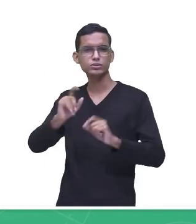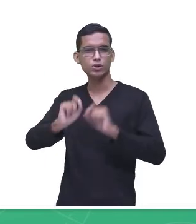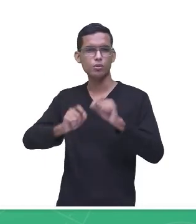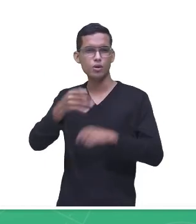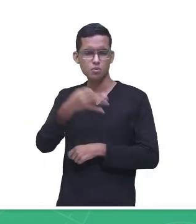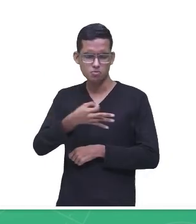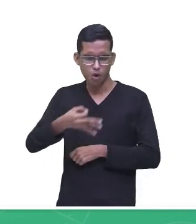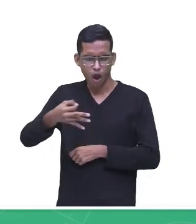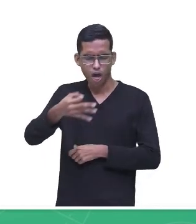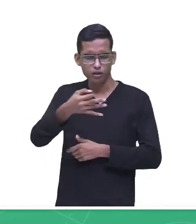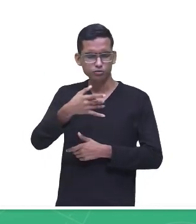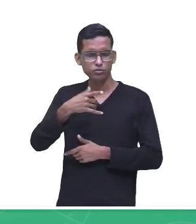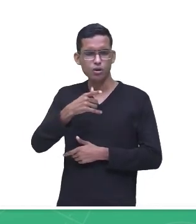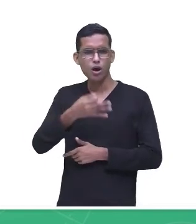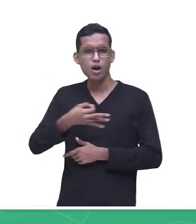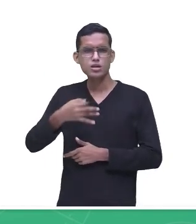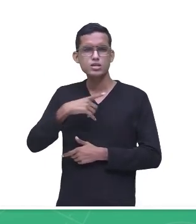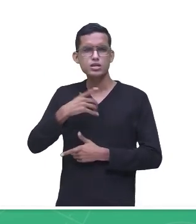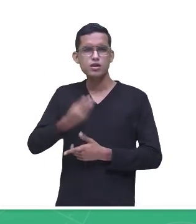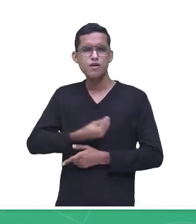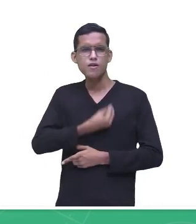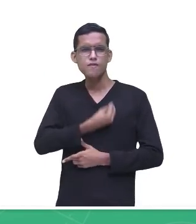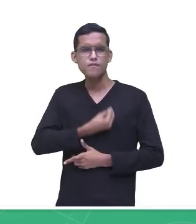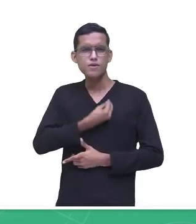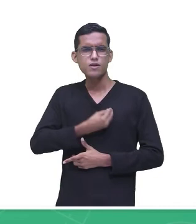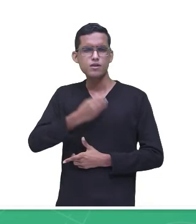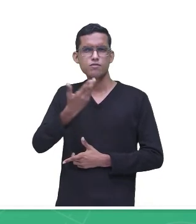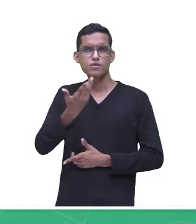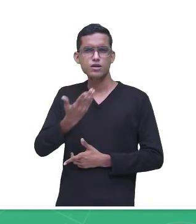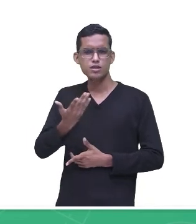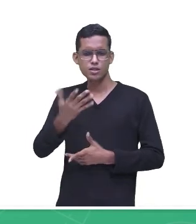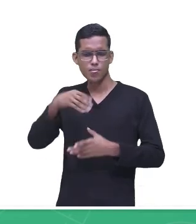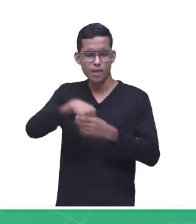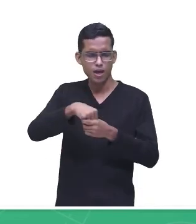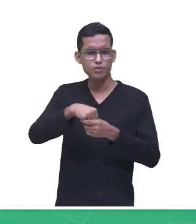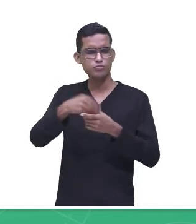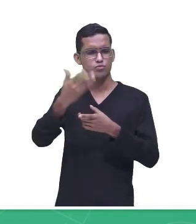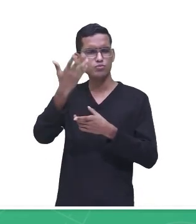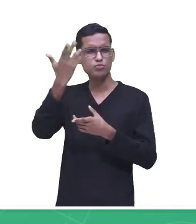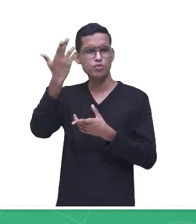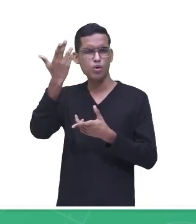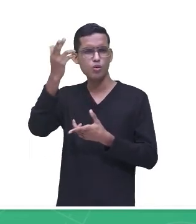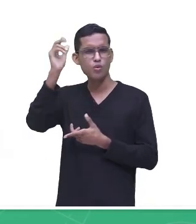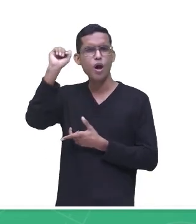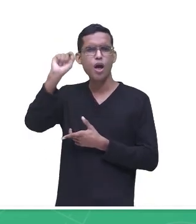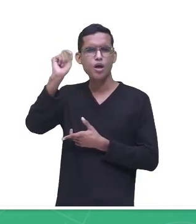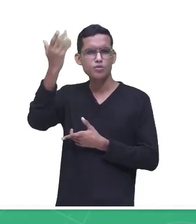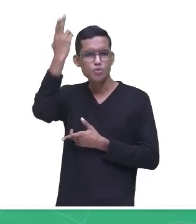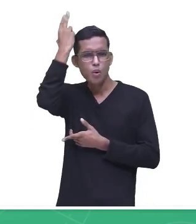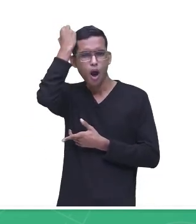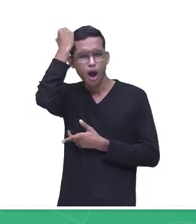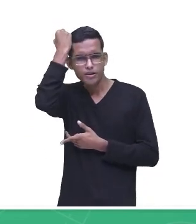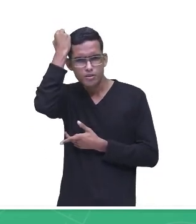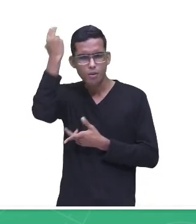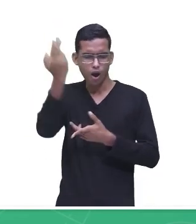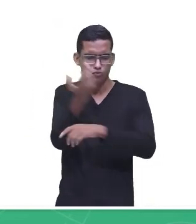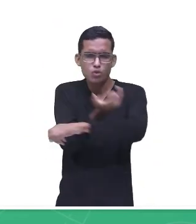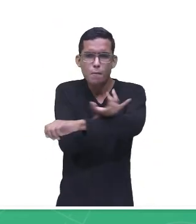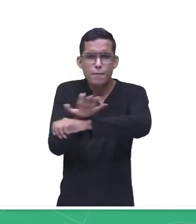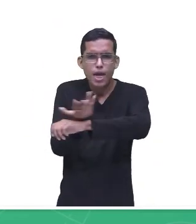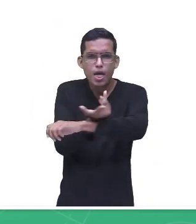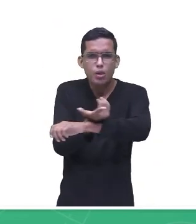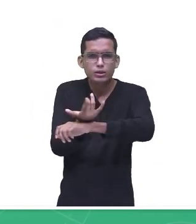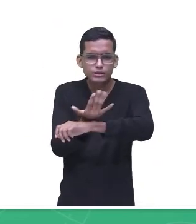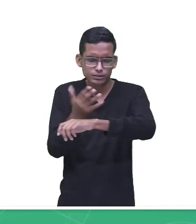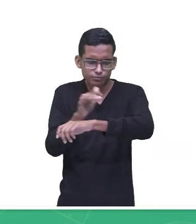na base dos pelos de um coelho. Mas os filósofos fazem o quê? Isso seria o homem comum. Por quê? Porque o filósofo é aquele que tenta